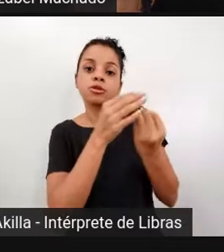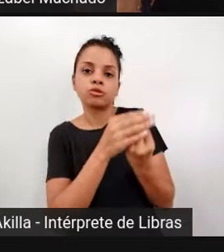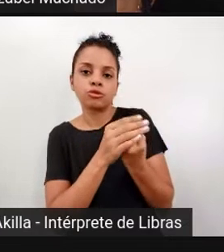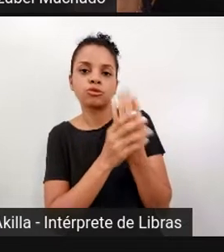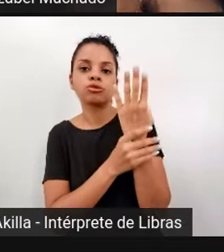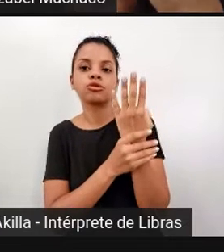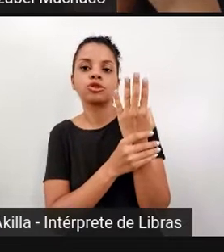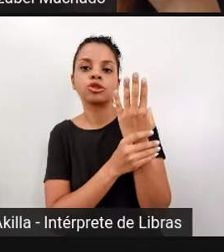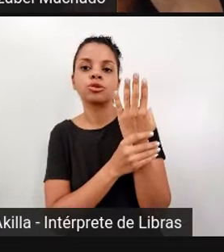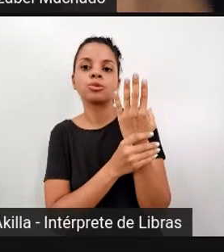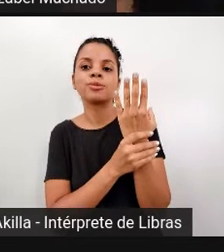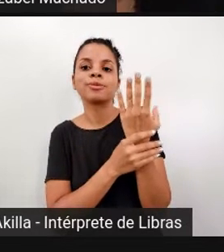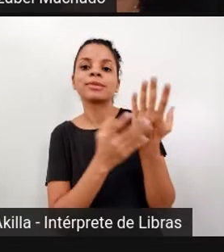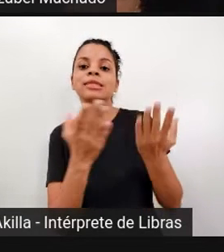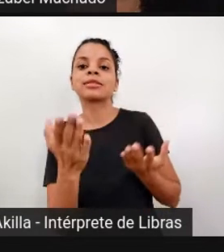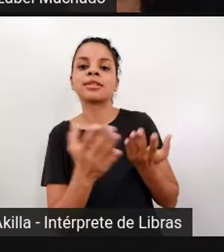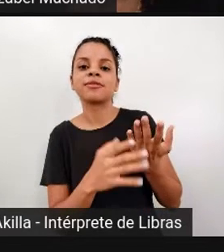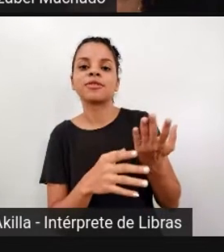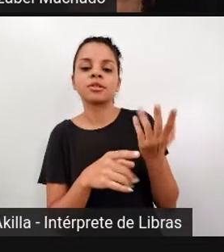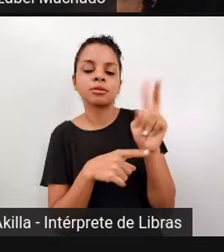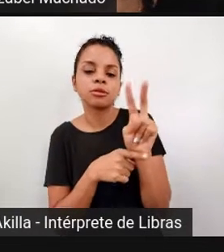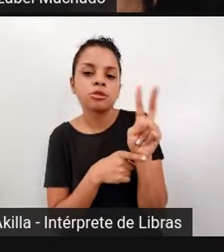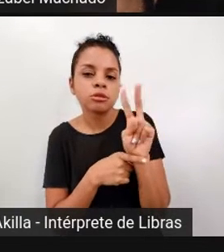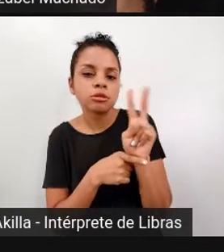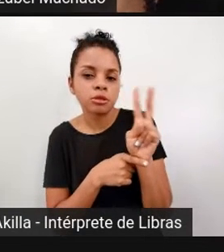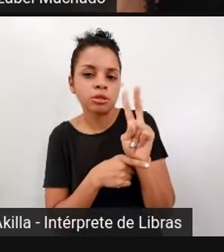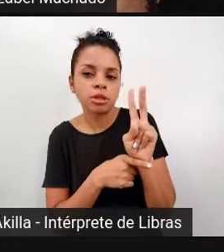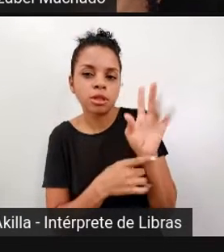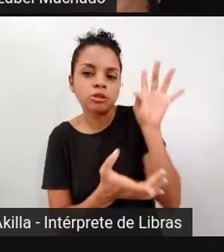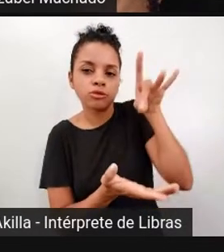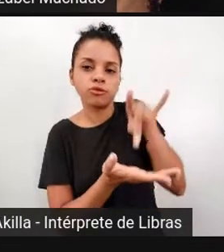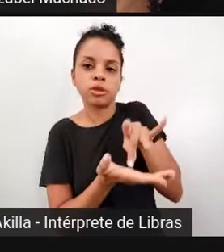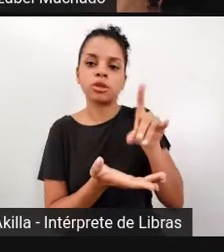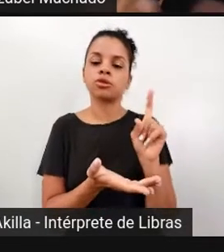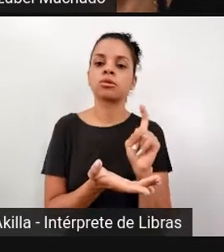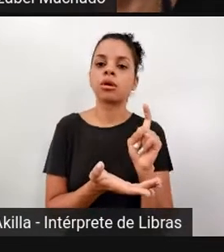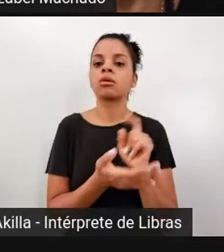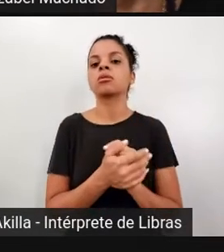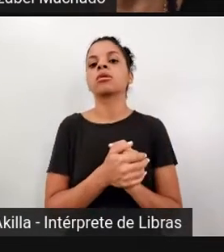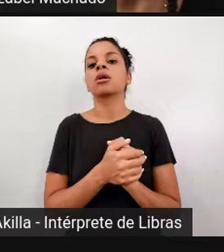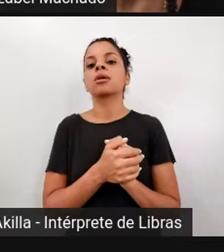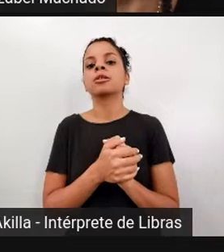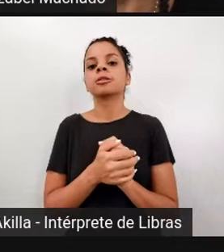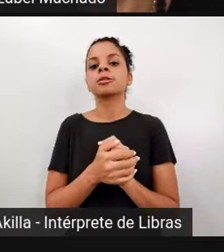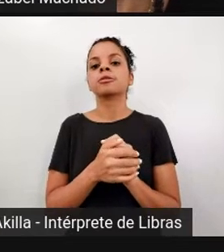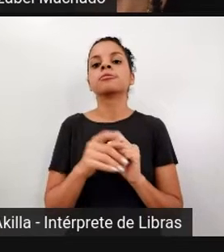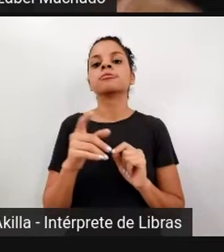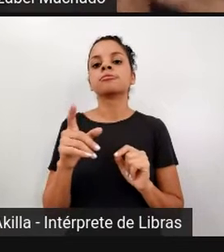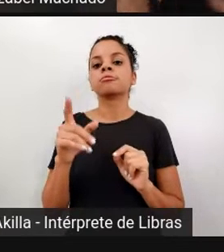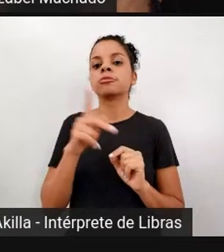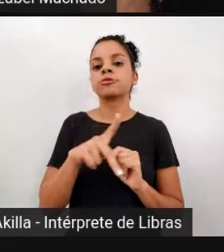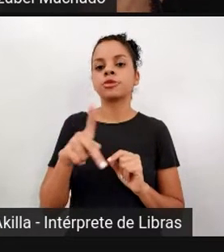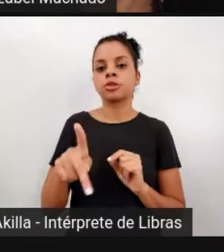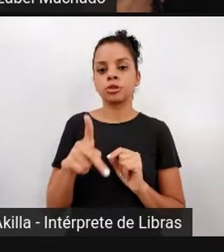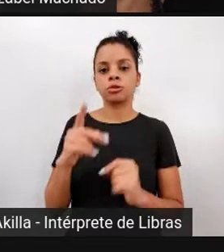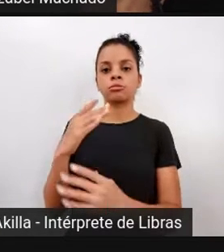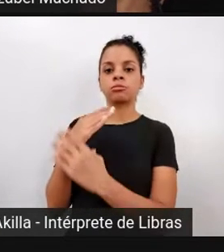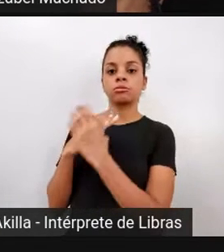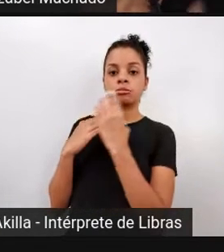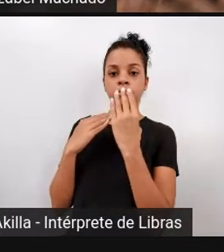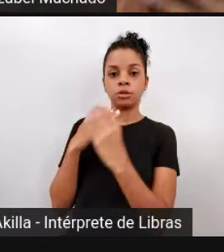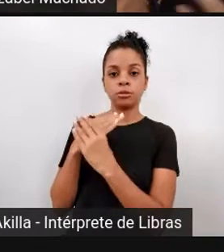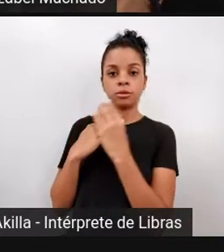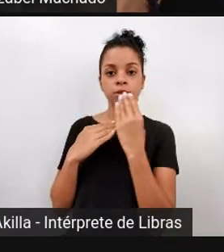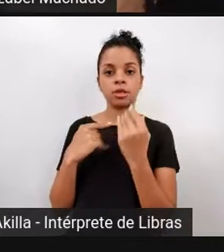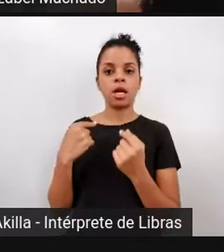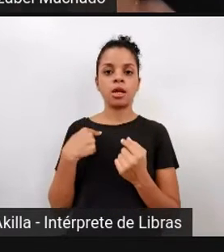de informação na Câmara e no Senado. Sob a orientação do professor Barros, eu estou começando a